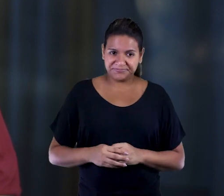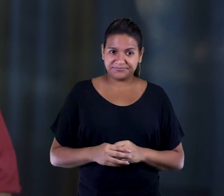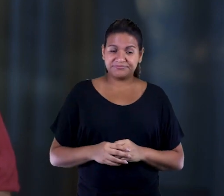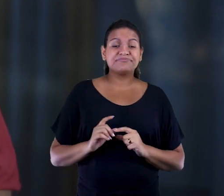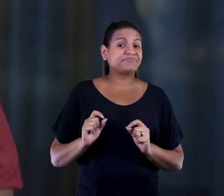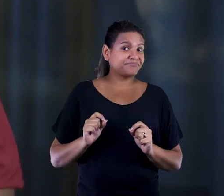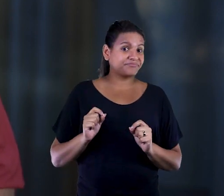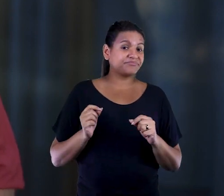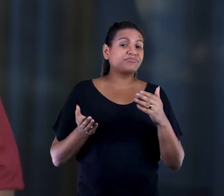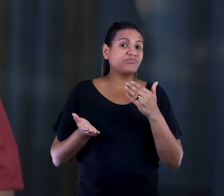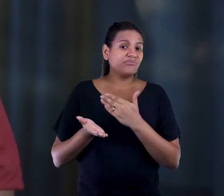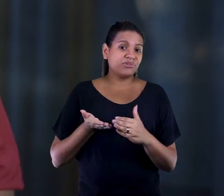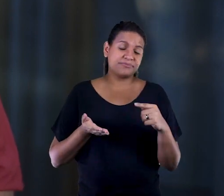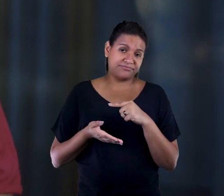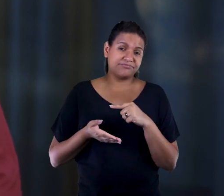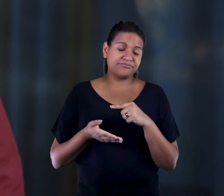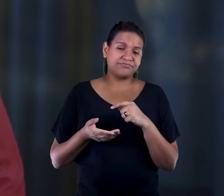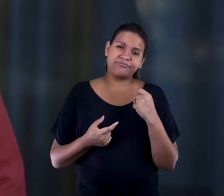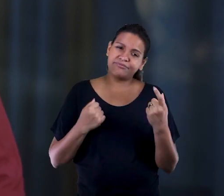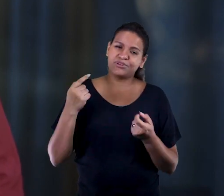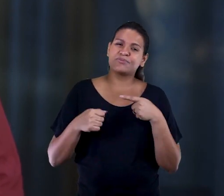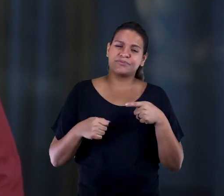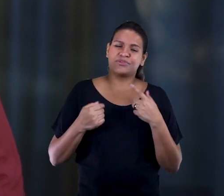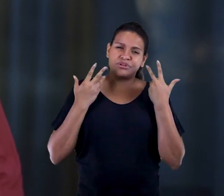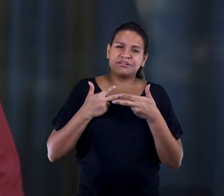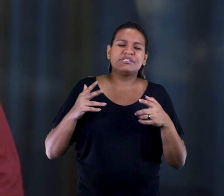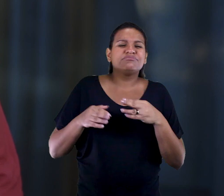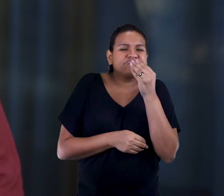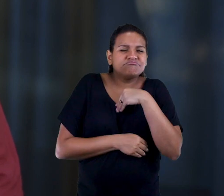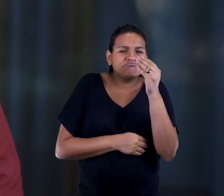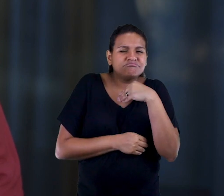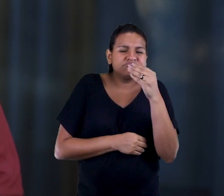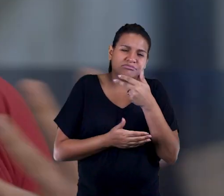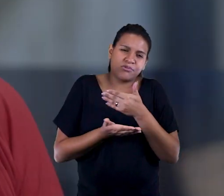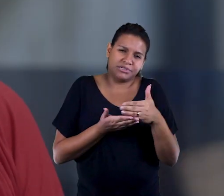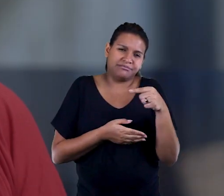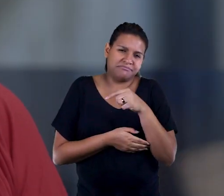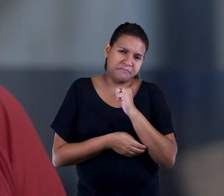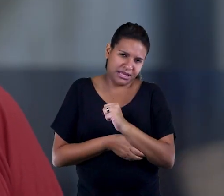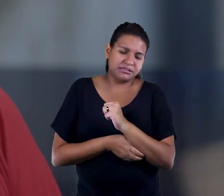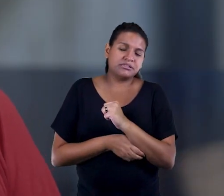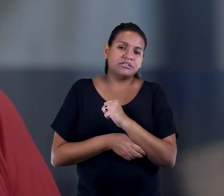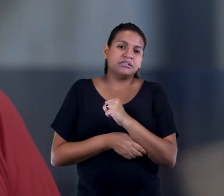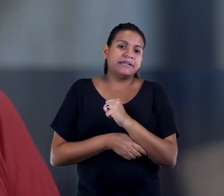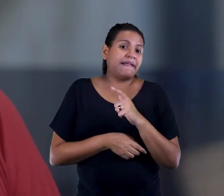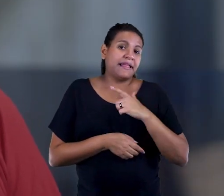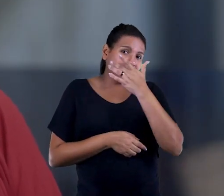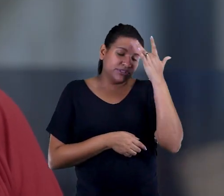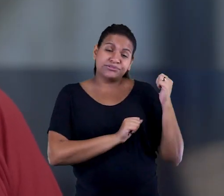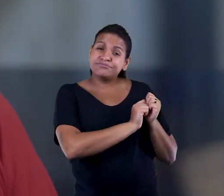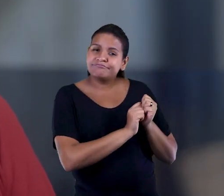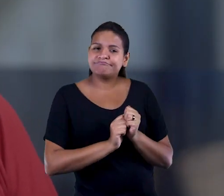eles iam começar a tirar a vida de alguns animais que já estavam bem debilitados. Diante de toda aquela situação